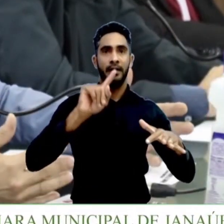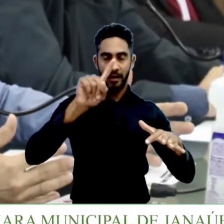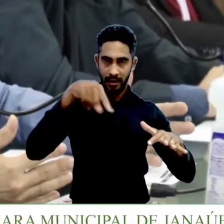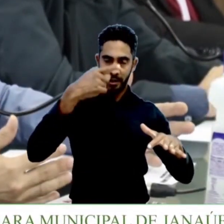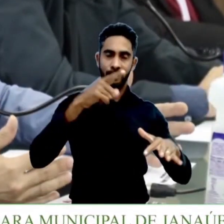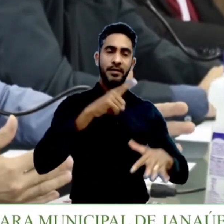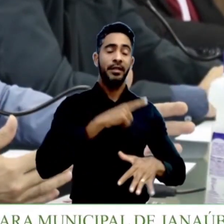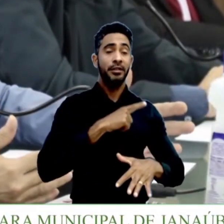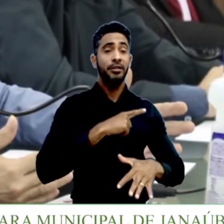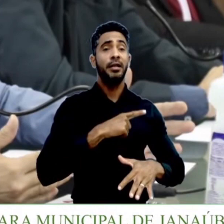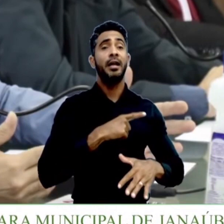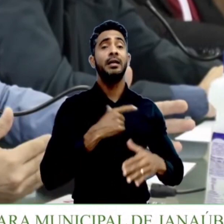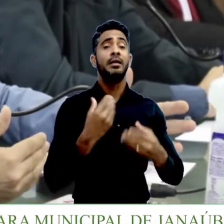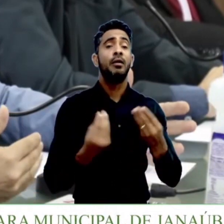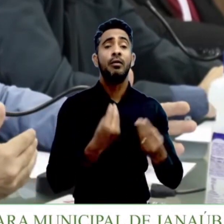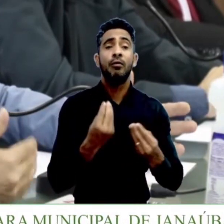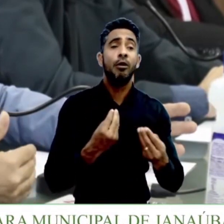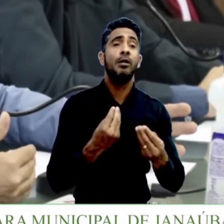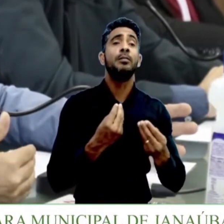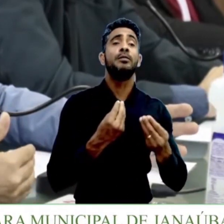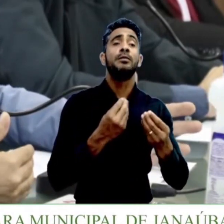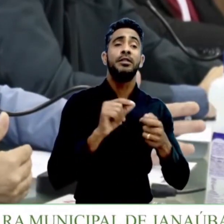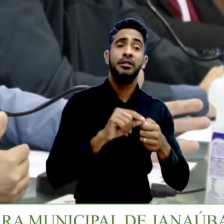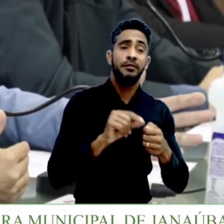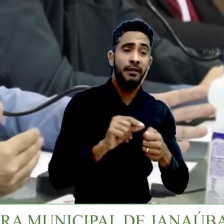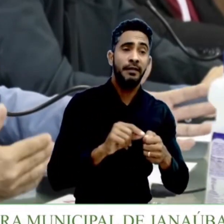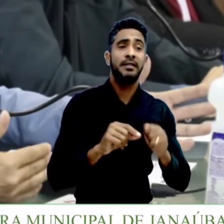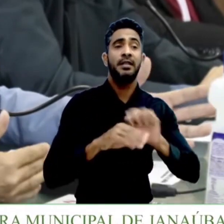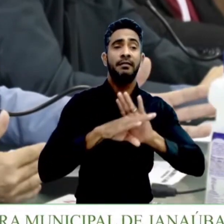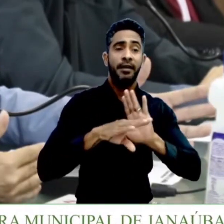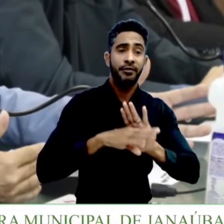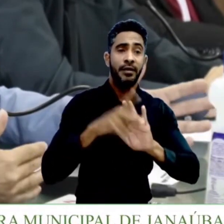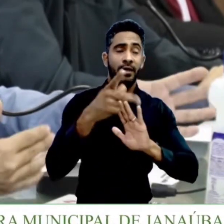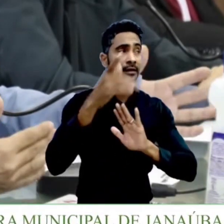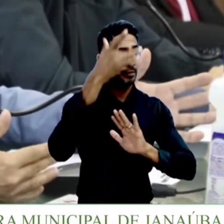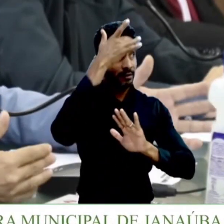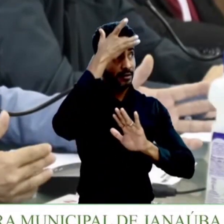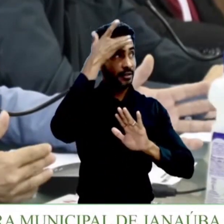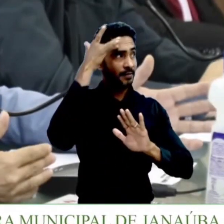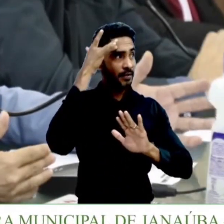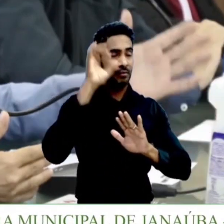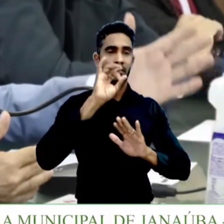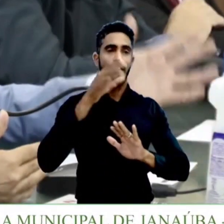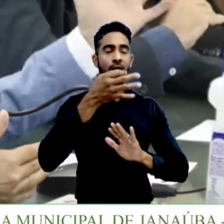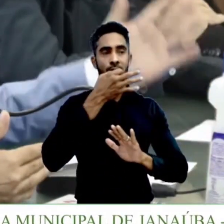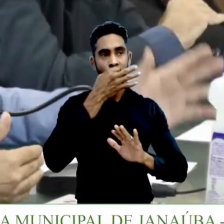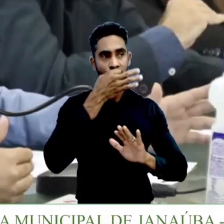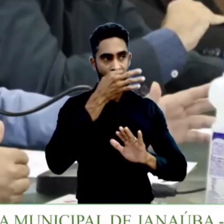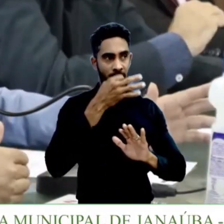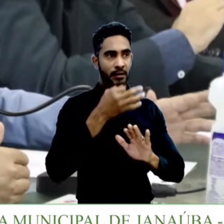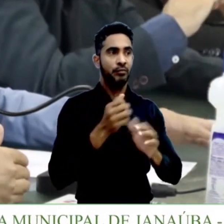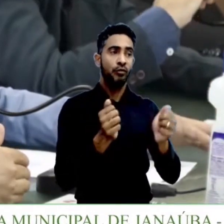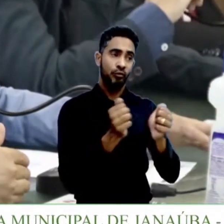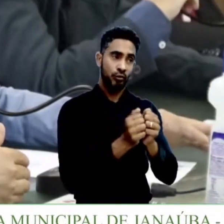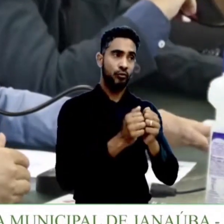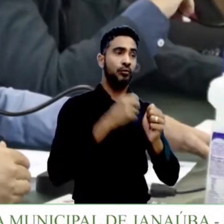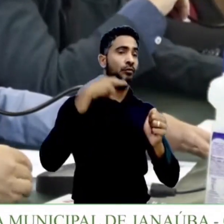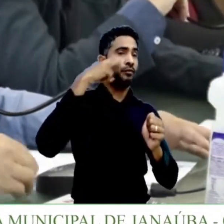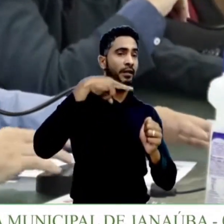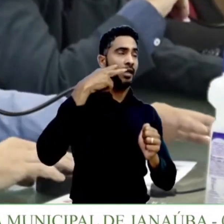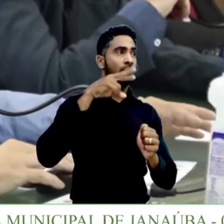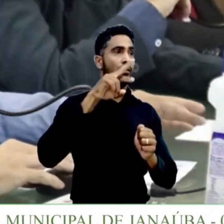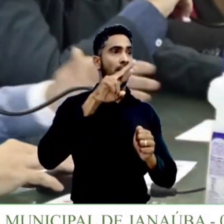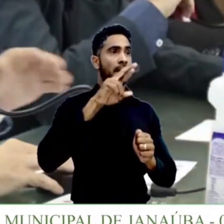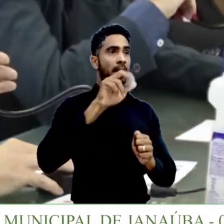um norte para ter as emendas que a gente vai fazer, que possa atender a todos. É só uma sugestão, né, acompanhando o raciocínio do vereador Ramon.